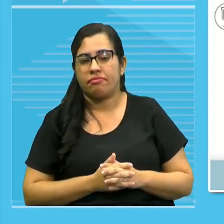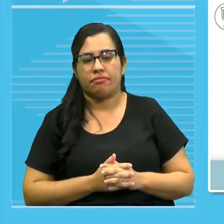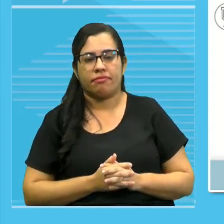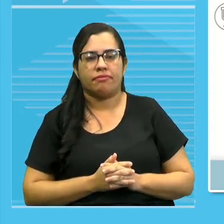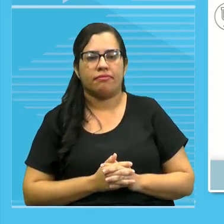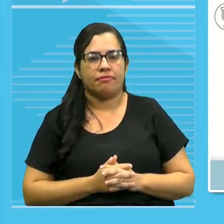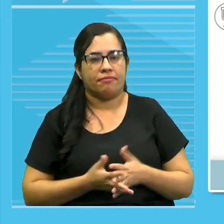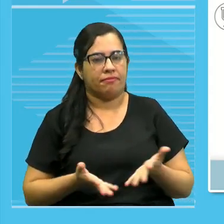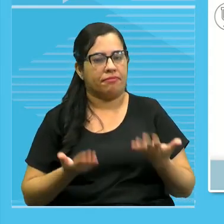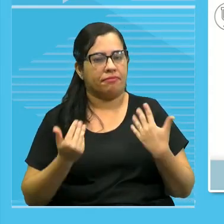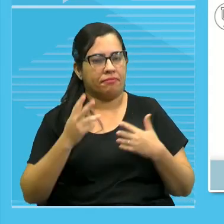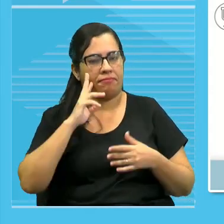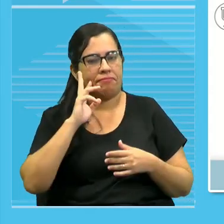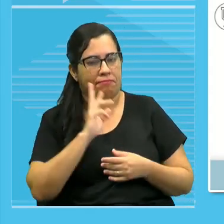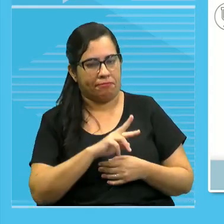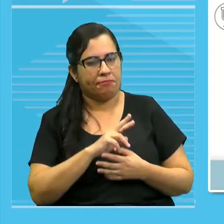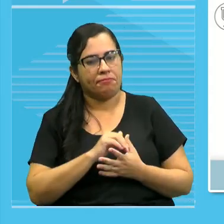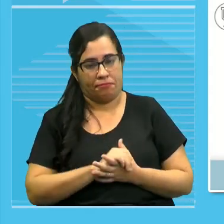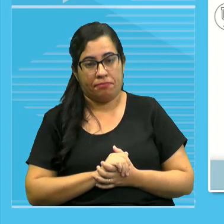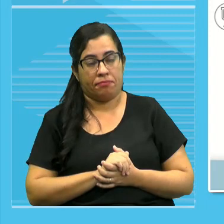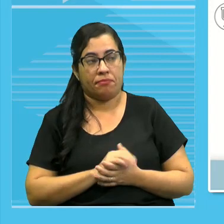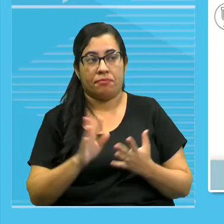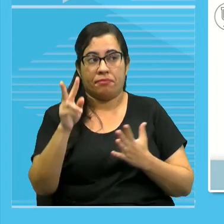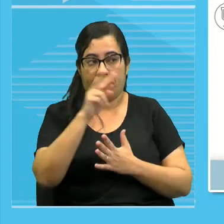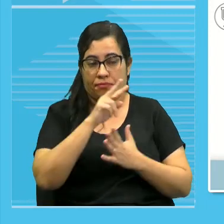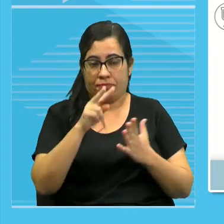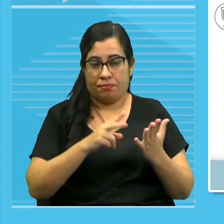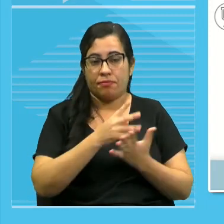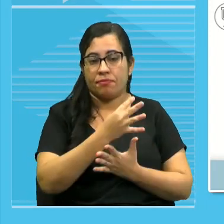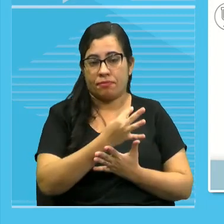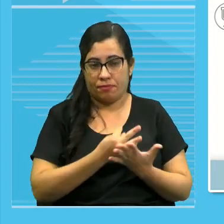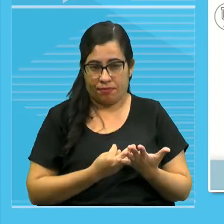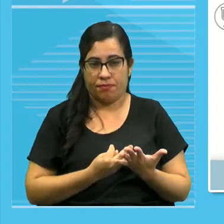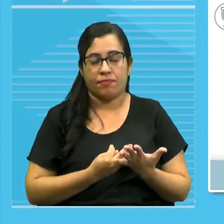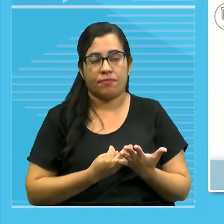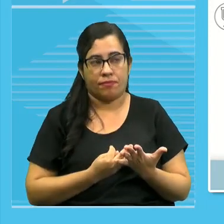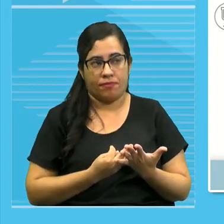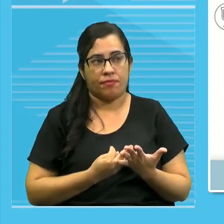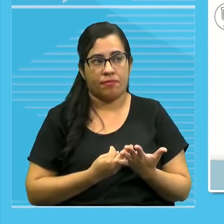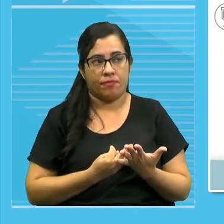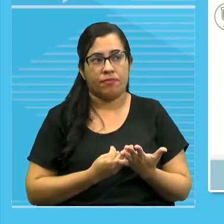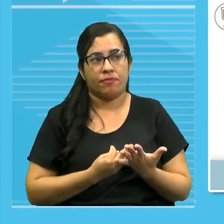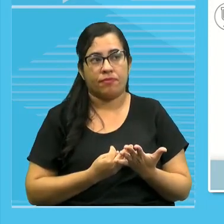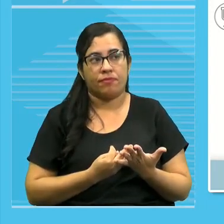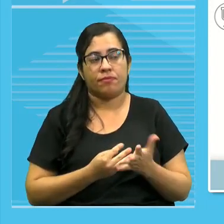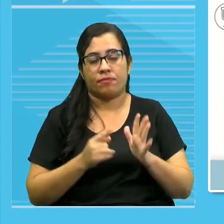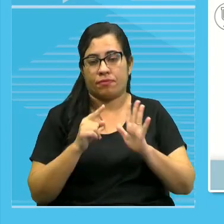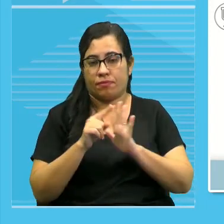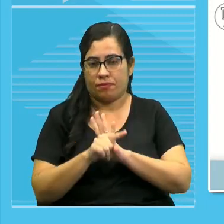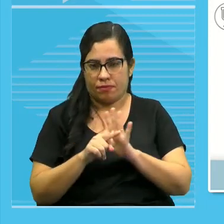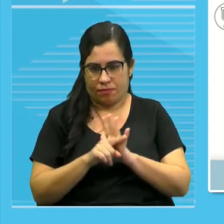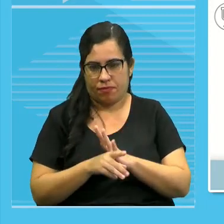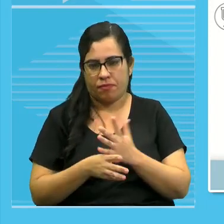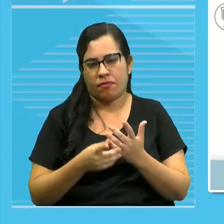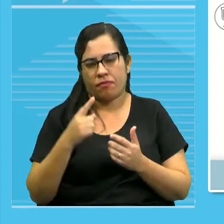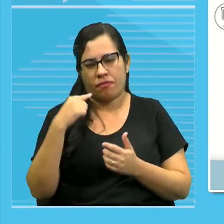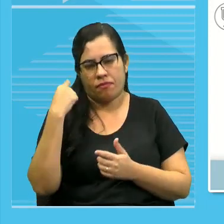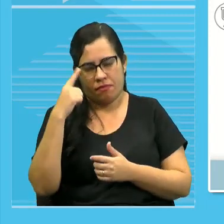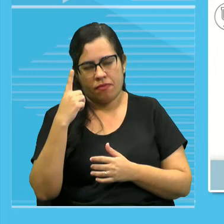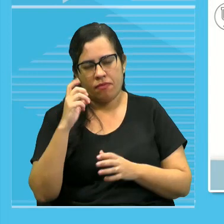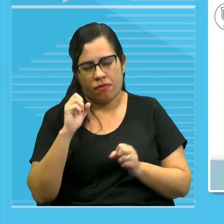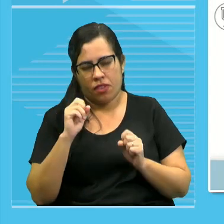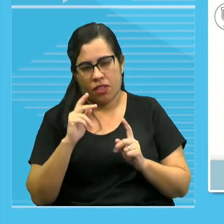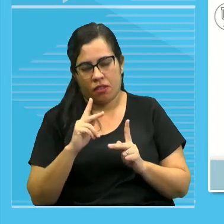vamos lá eu vou ler o texto a questão vou fazer primeira leitura espanhol tal